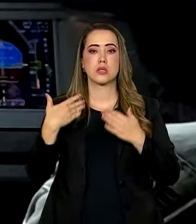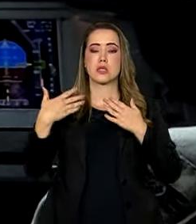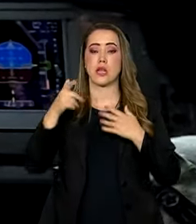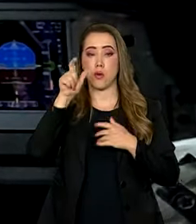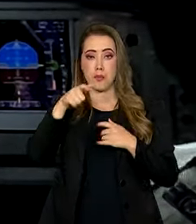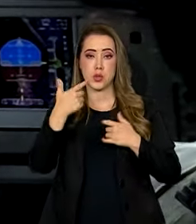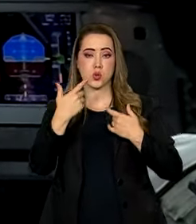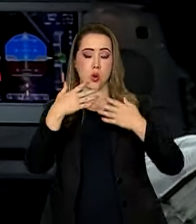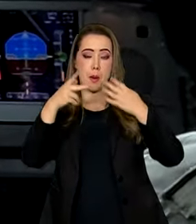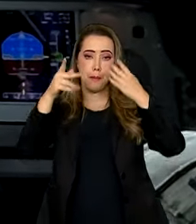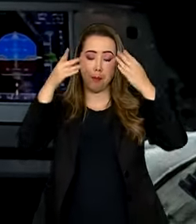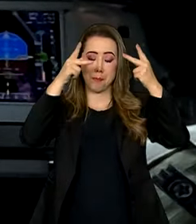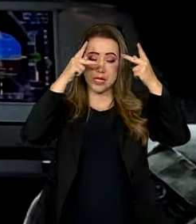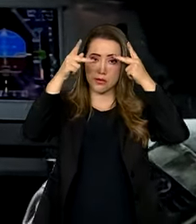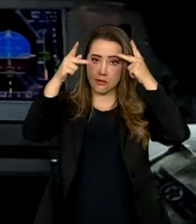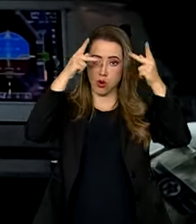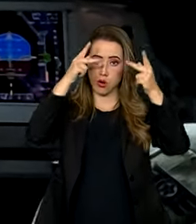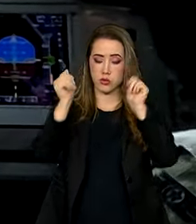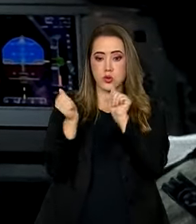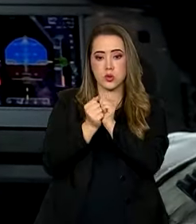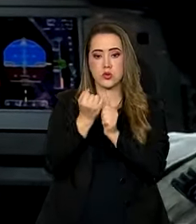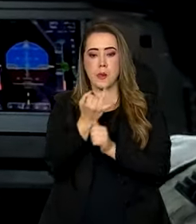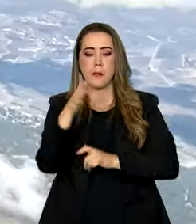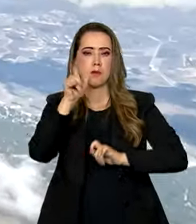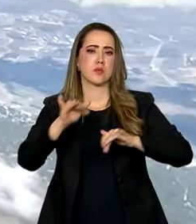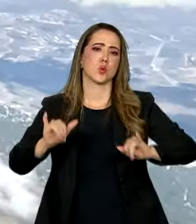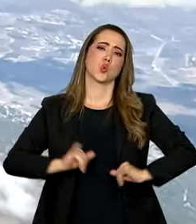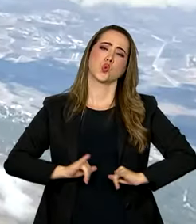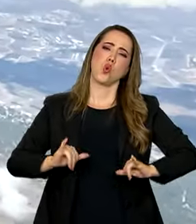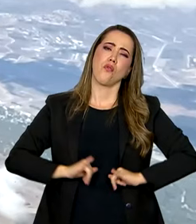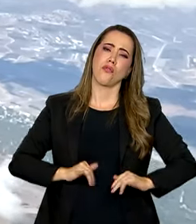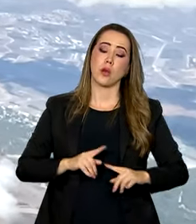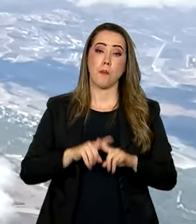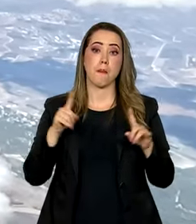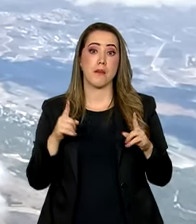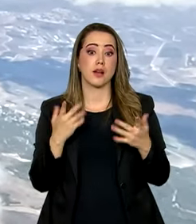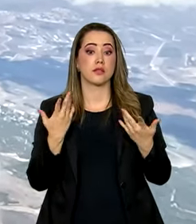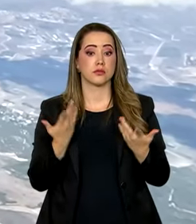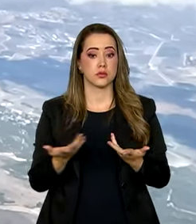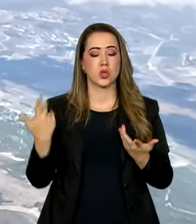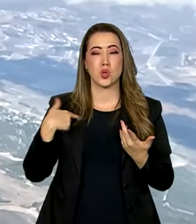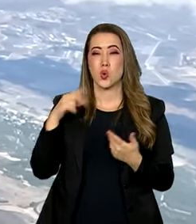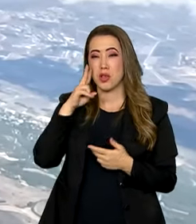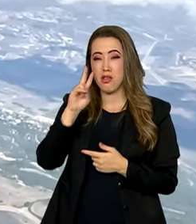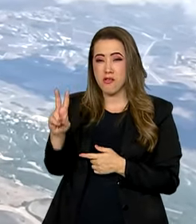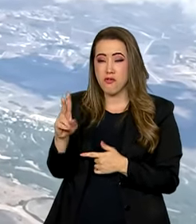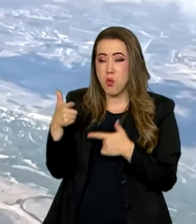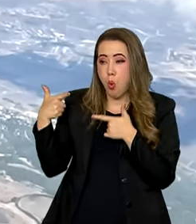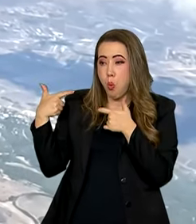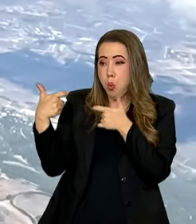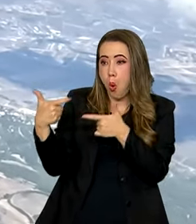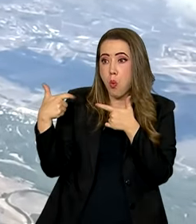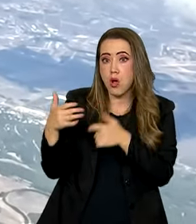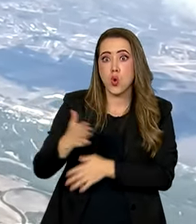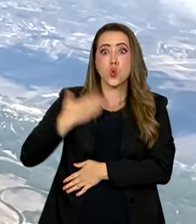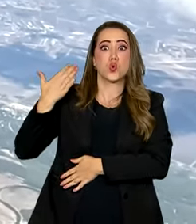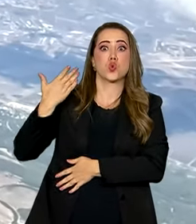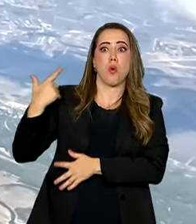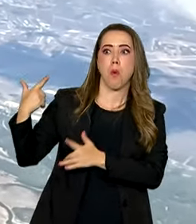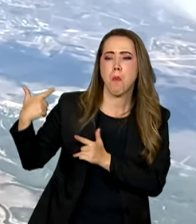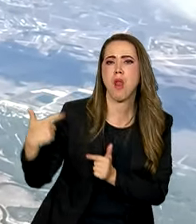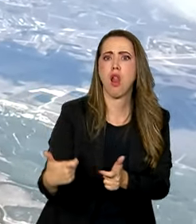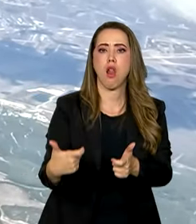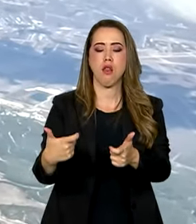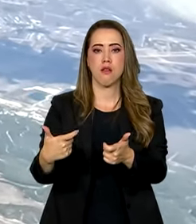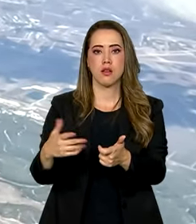psicólogo a bordo. Muita gente sofreu de várias formas as consequências dos horrores de uma guerra súbita. E essa